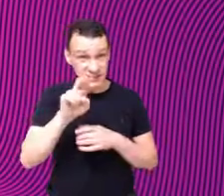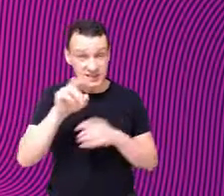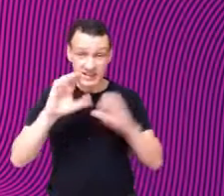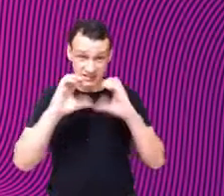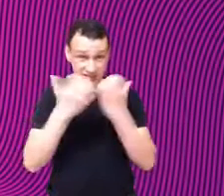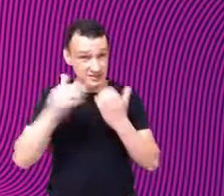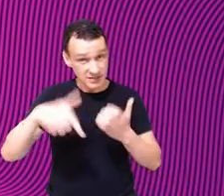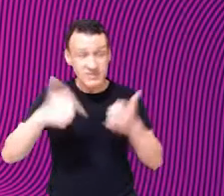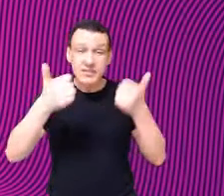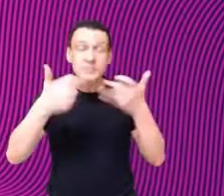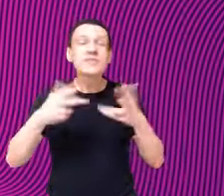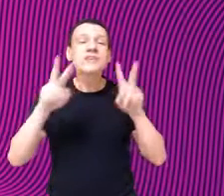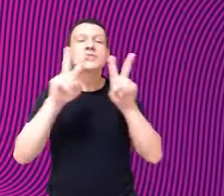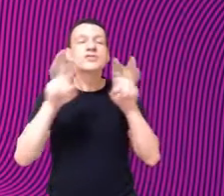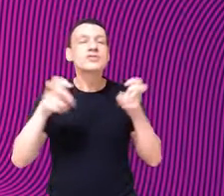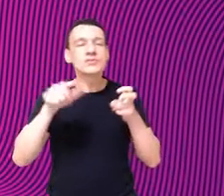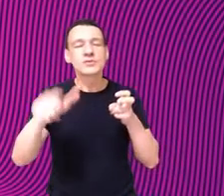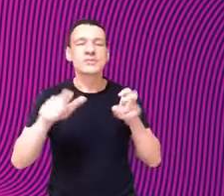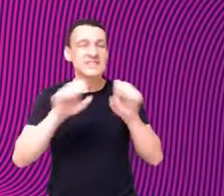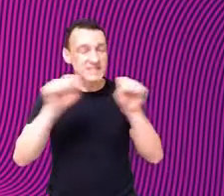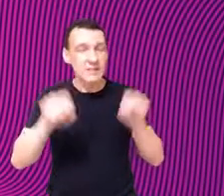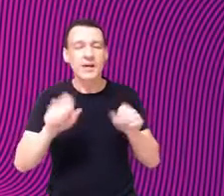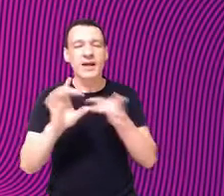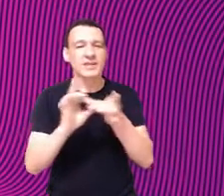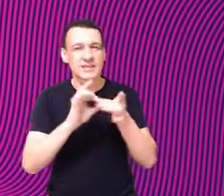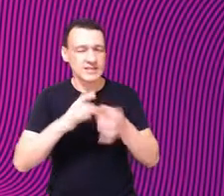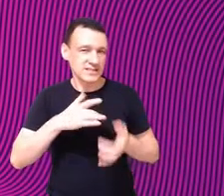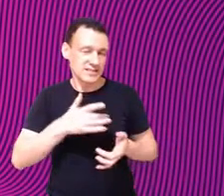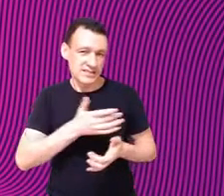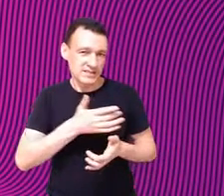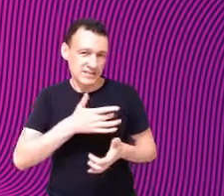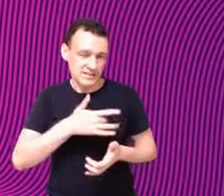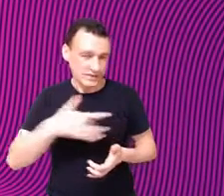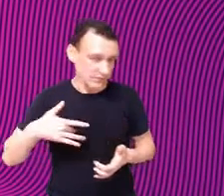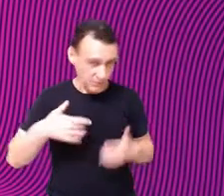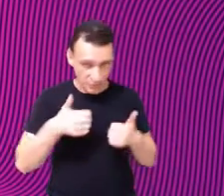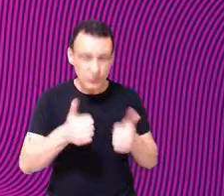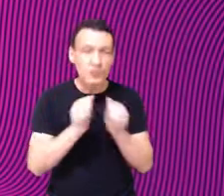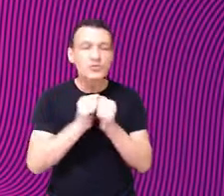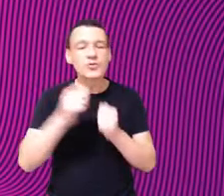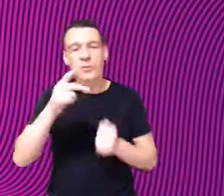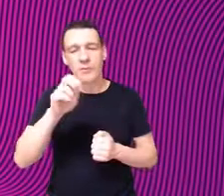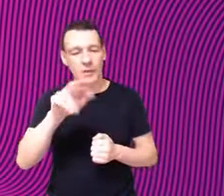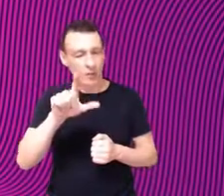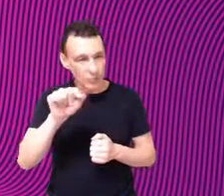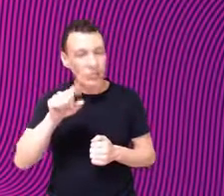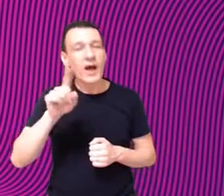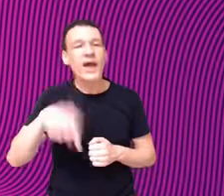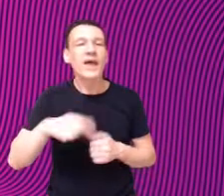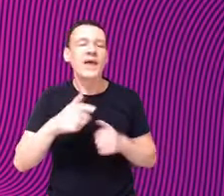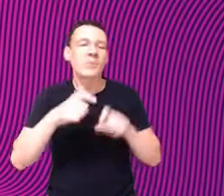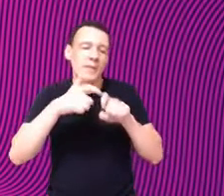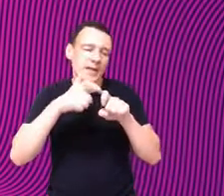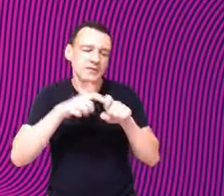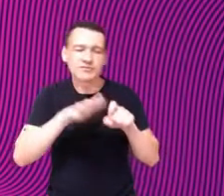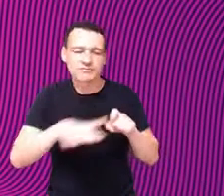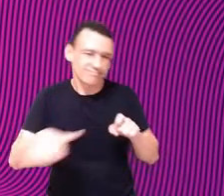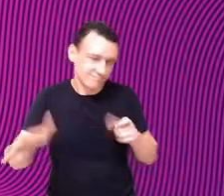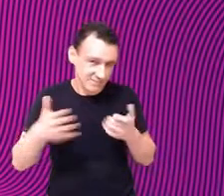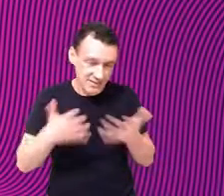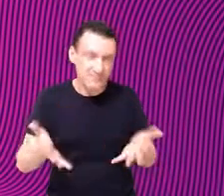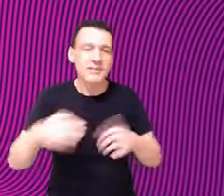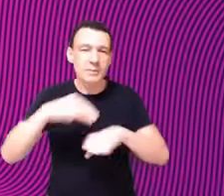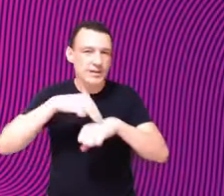e o Ciclo do Cuidado, em conjunto com o Dr. Paulo Koch, que é pediatra, com mestrado e doutorado na Unifesp